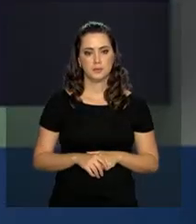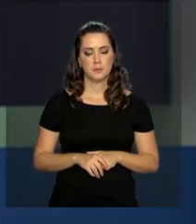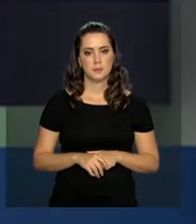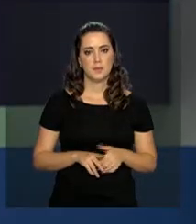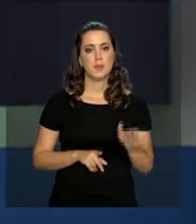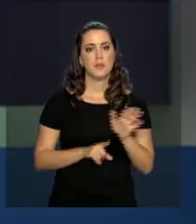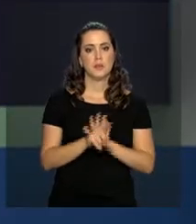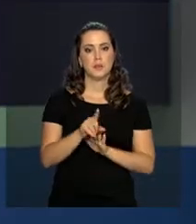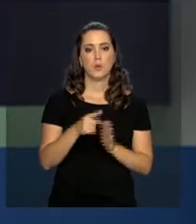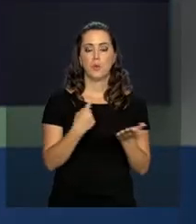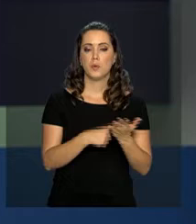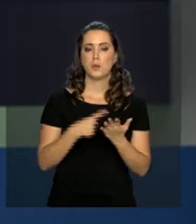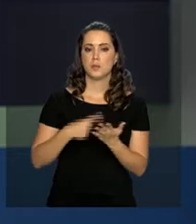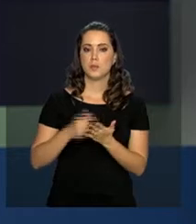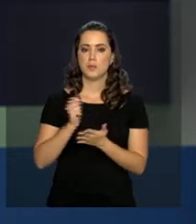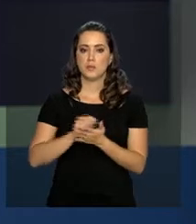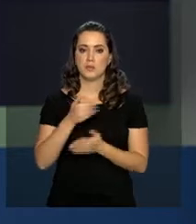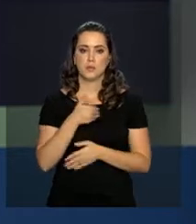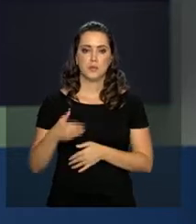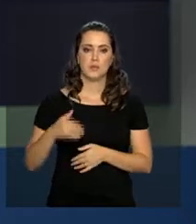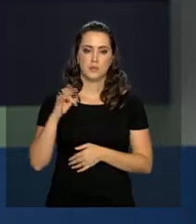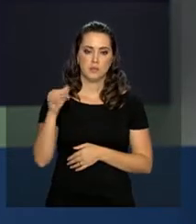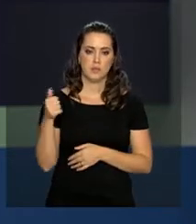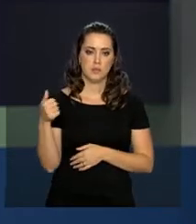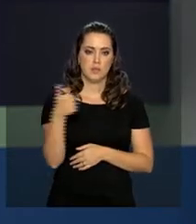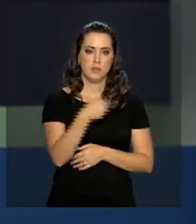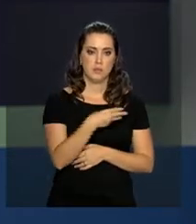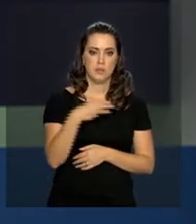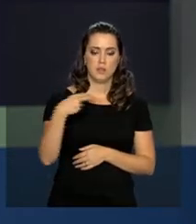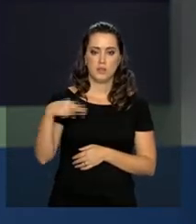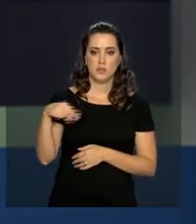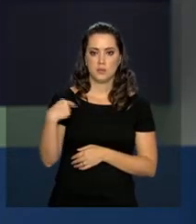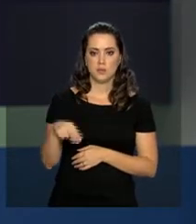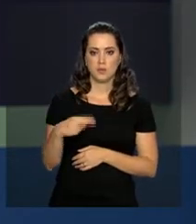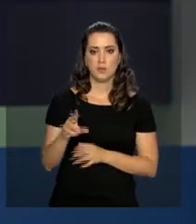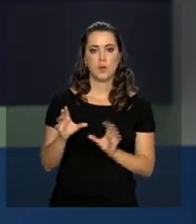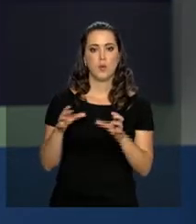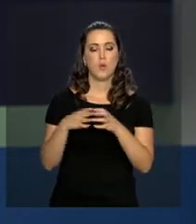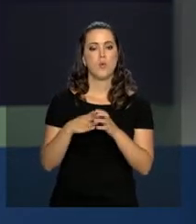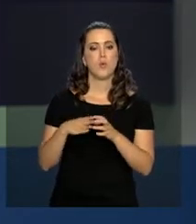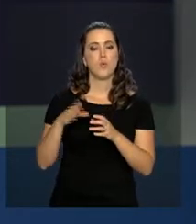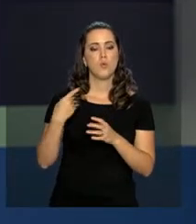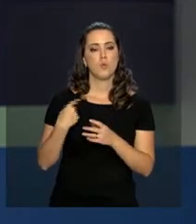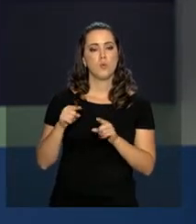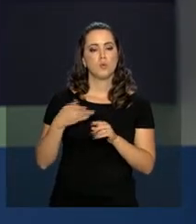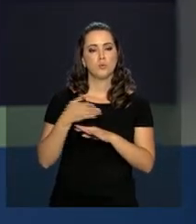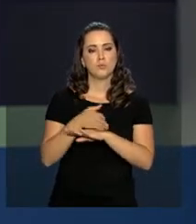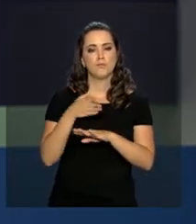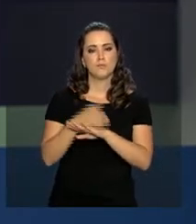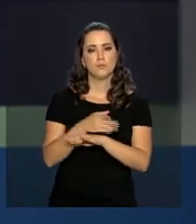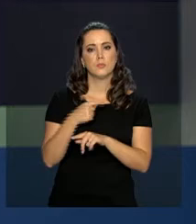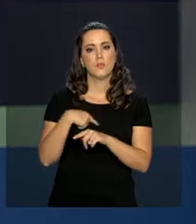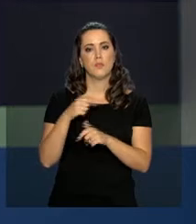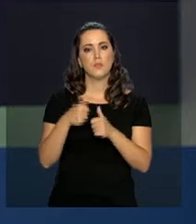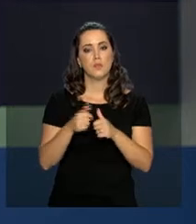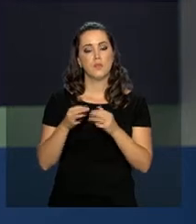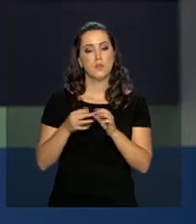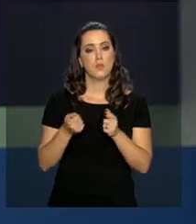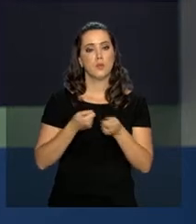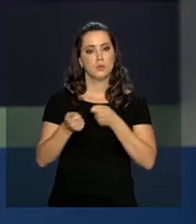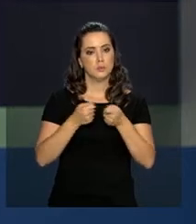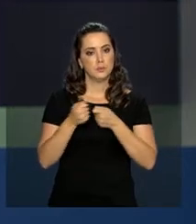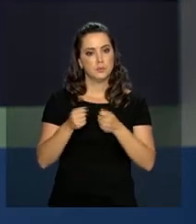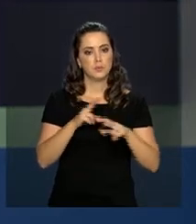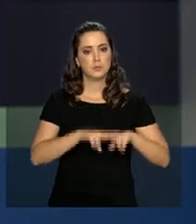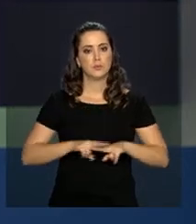segundo acordo assinado pelo governo federal no dia 13 de novembro a força tarefa de intervenção penitenciária fica com o controle